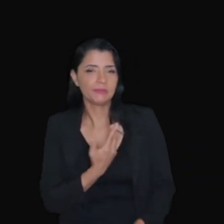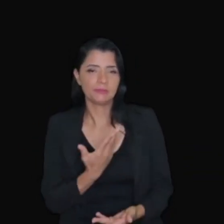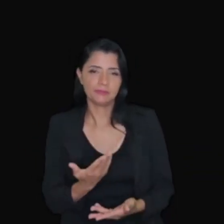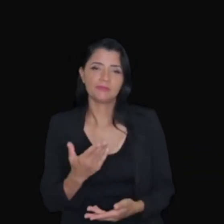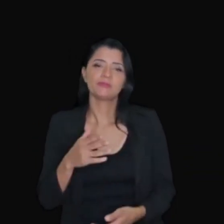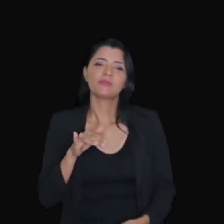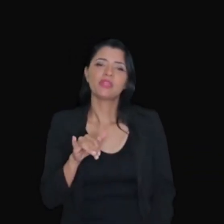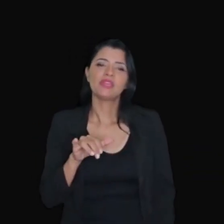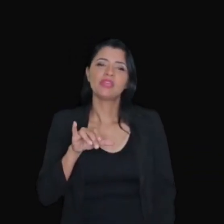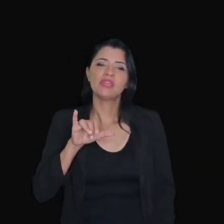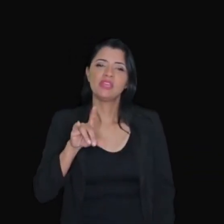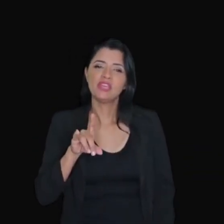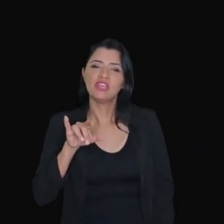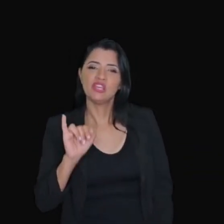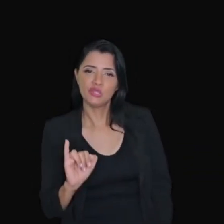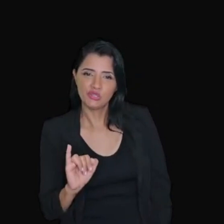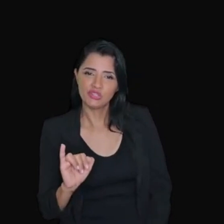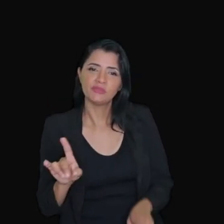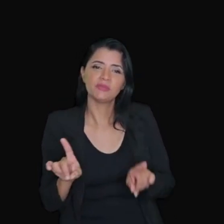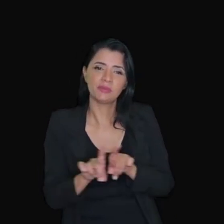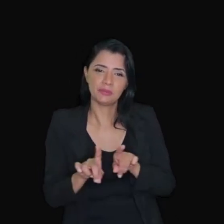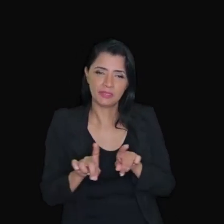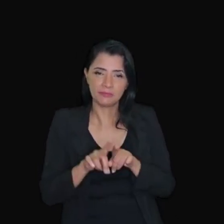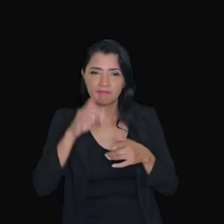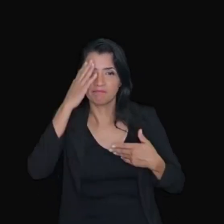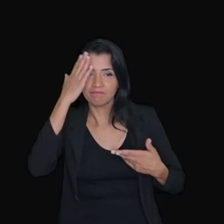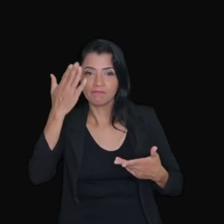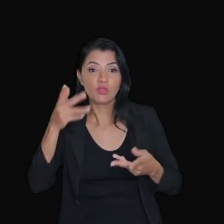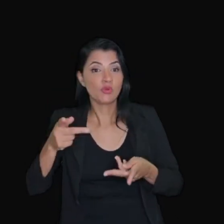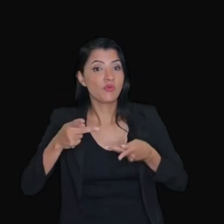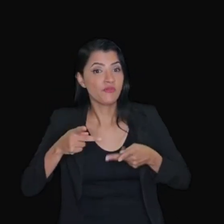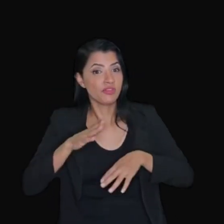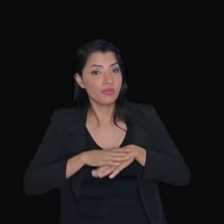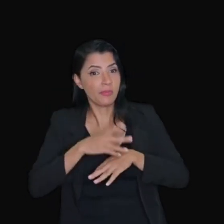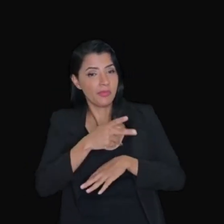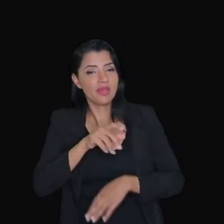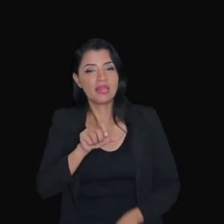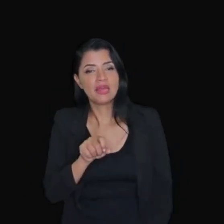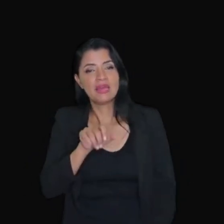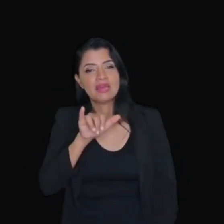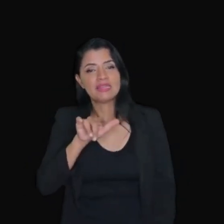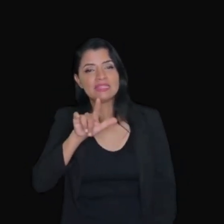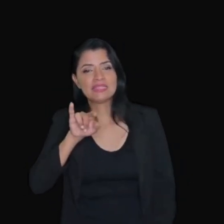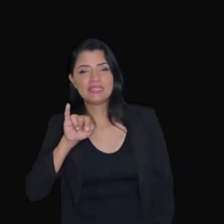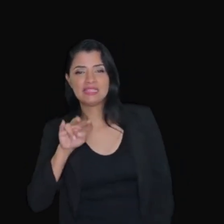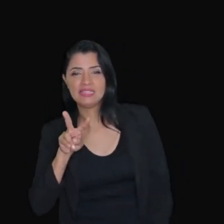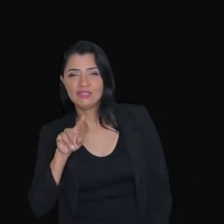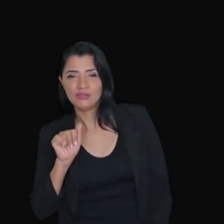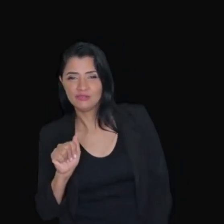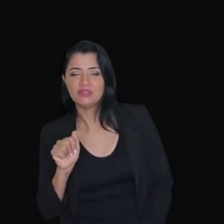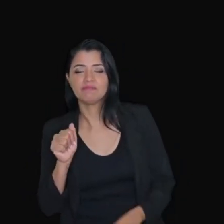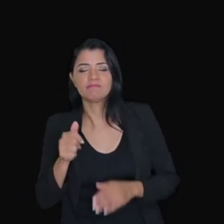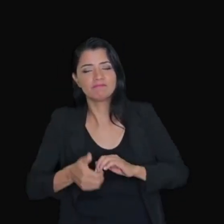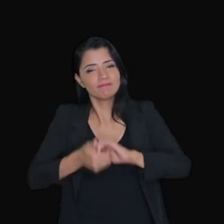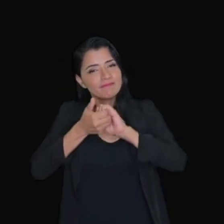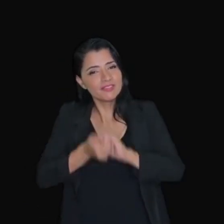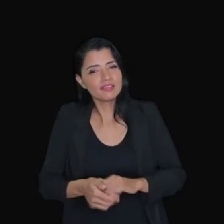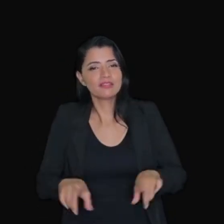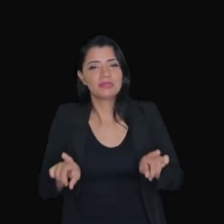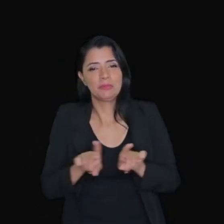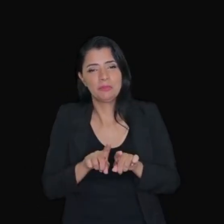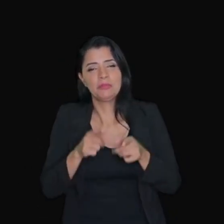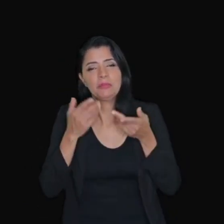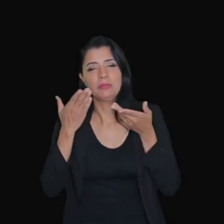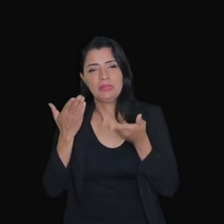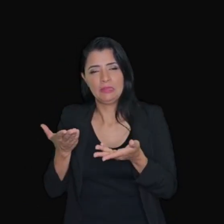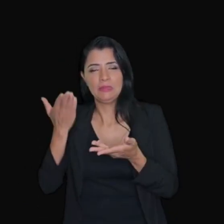Doutora Eide, né? Agradecer o convite feito pela doutora Silvia e aproveitar a oportunidade para cumprimentar